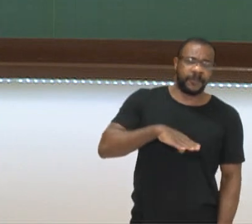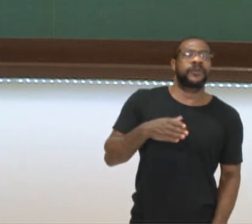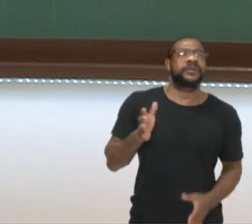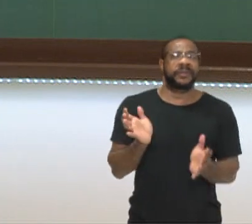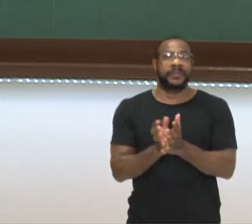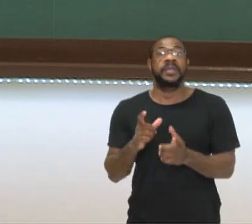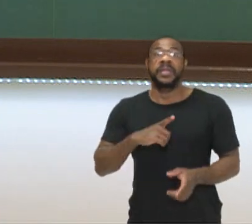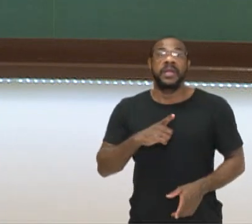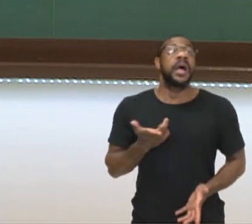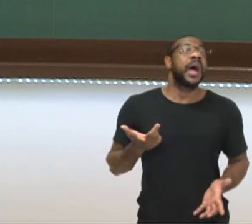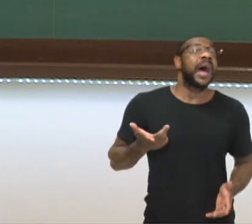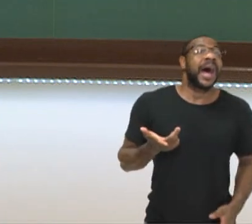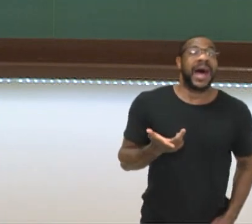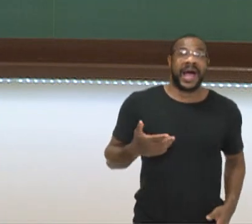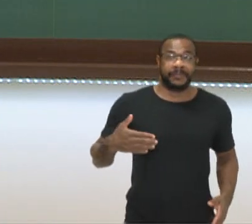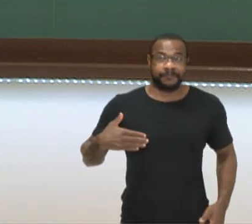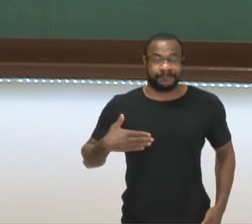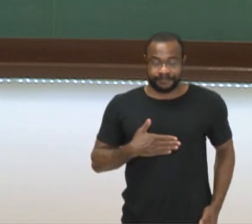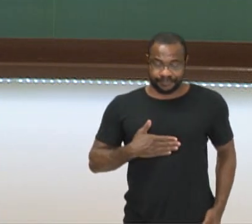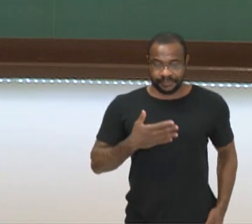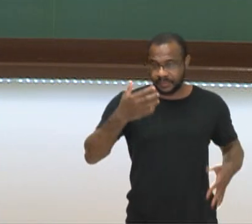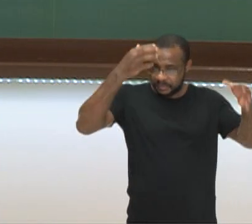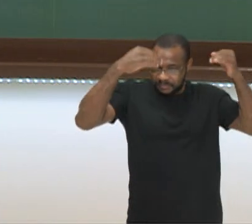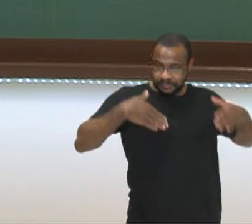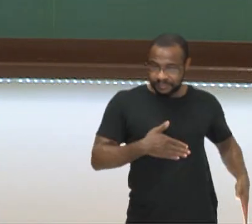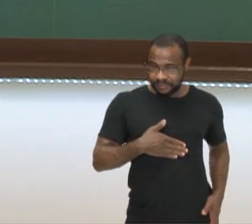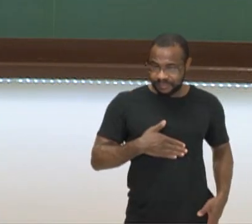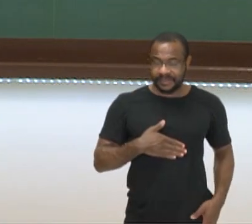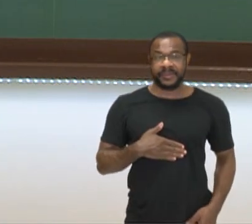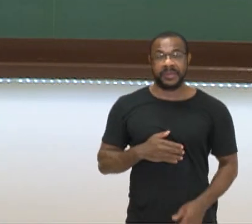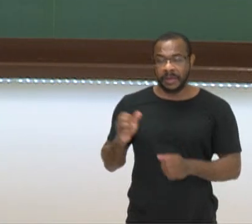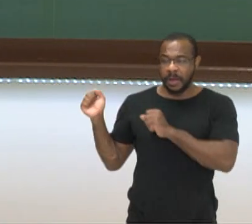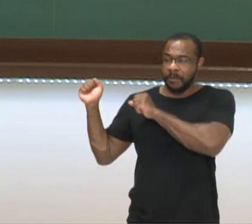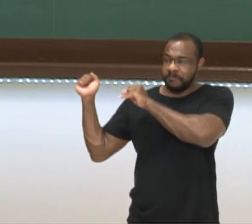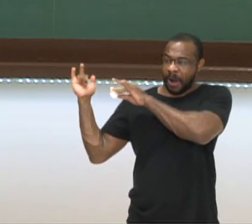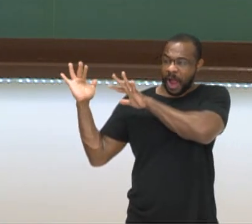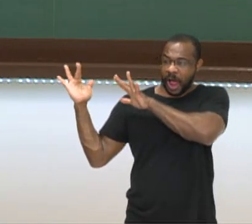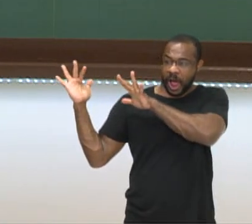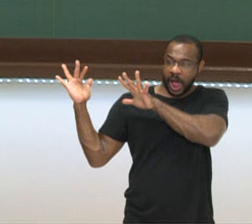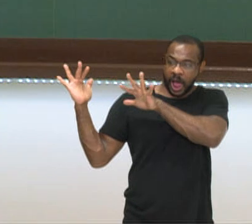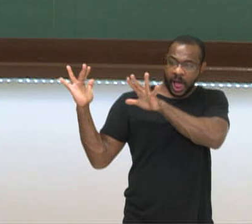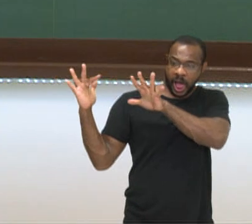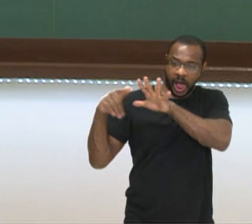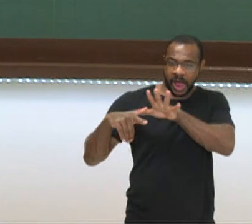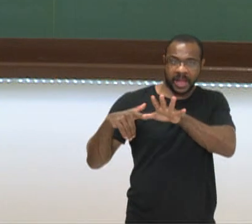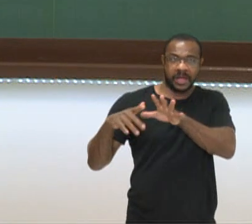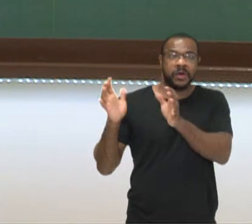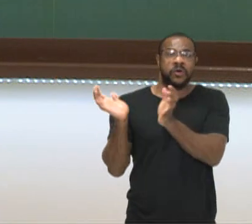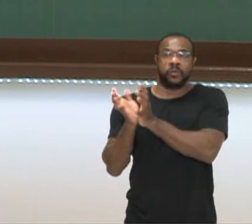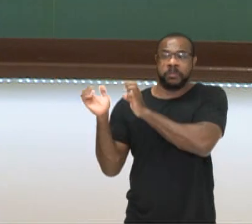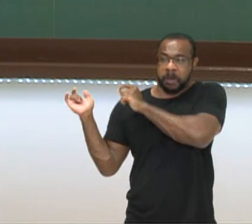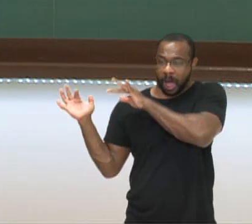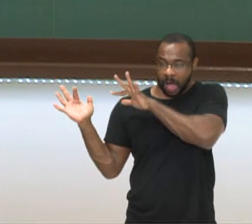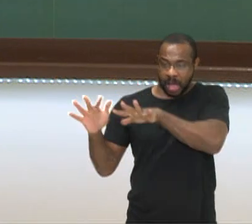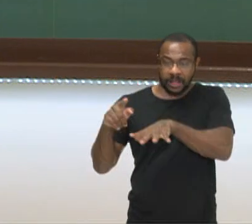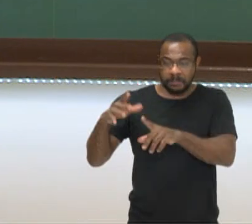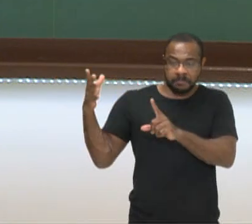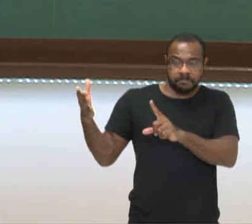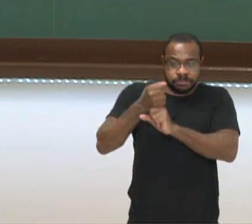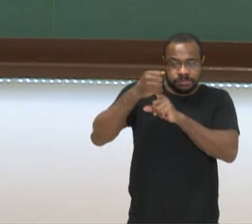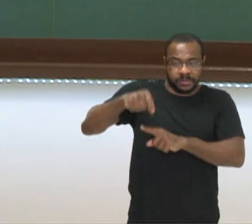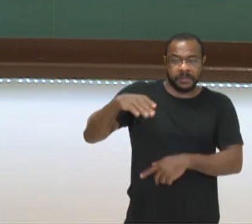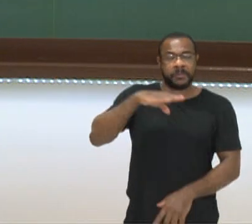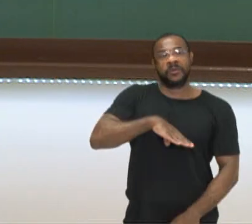de Napoleão Bonaparte invadindo Portugal e ainda essa ajuda inglesa, da qual,